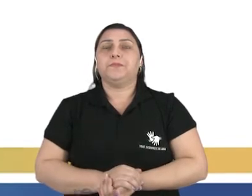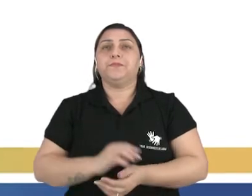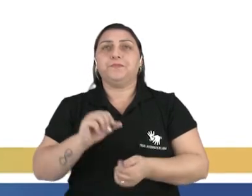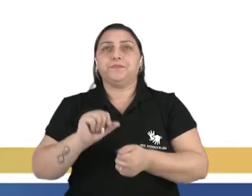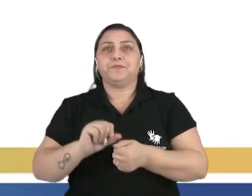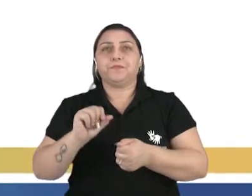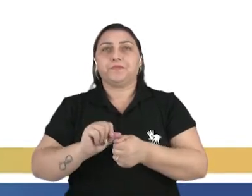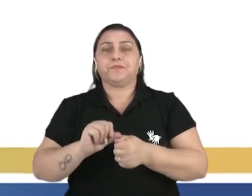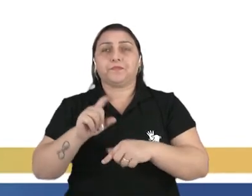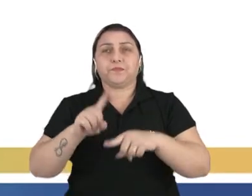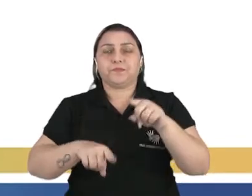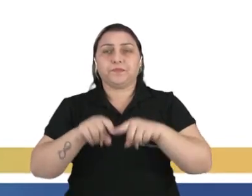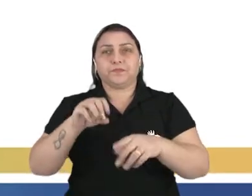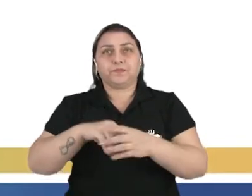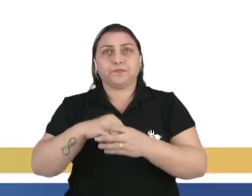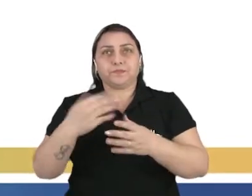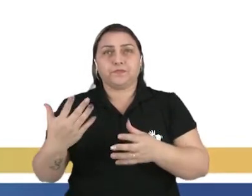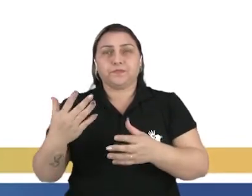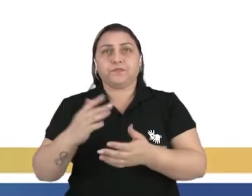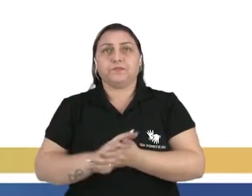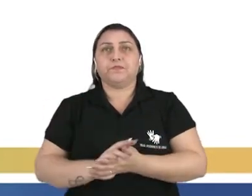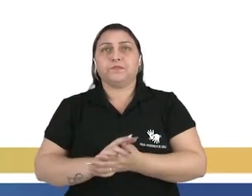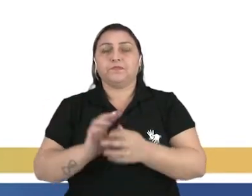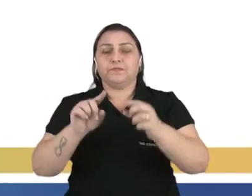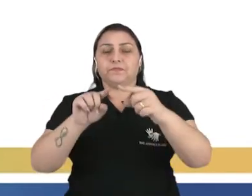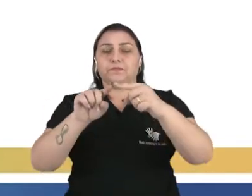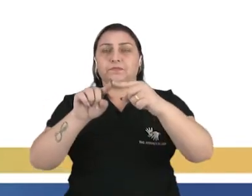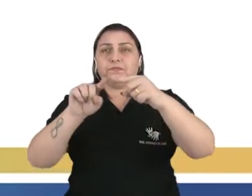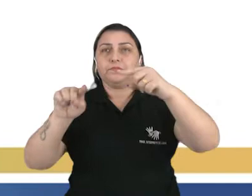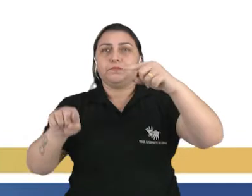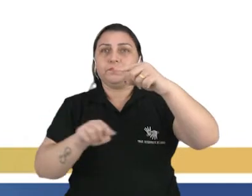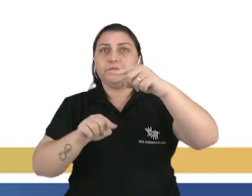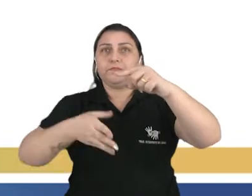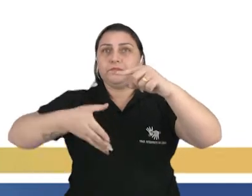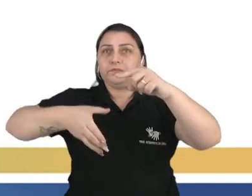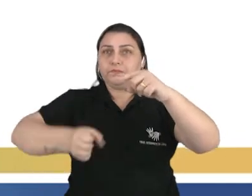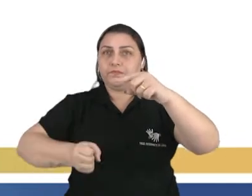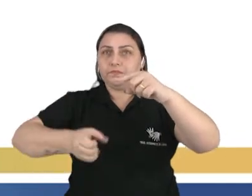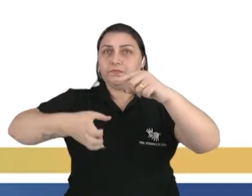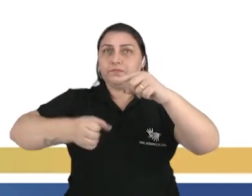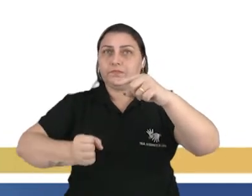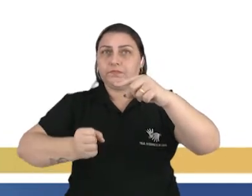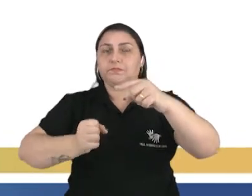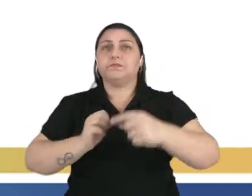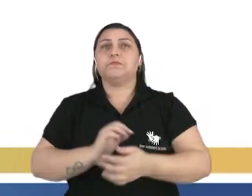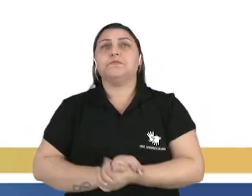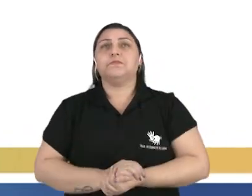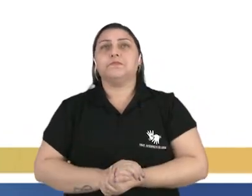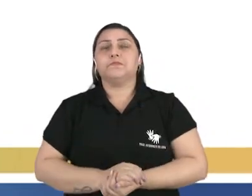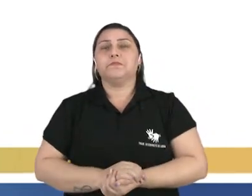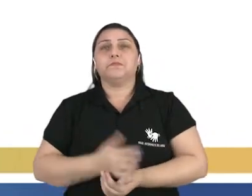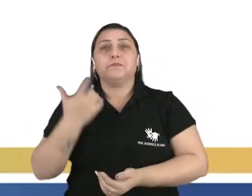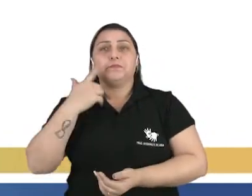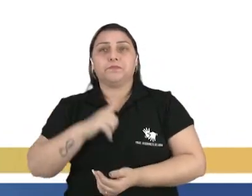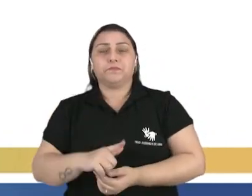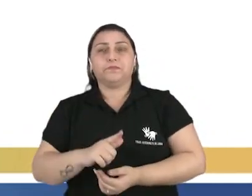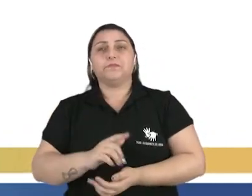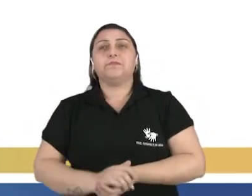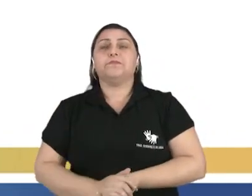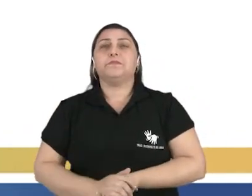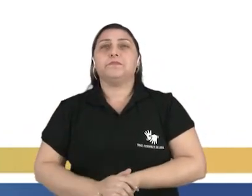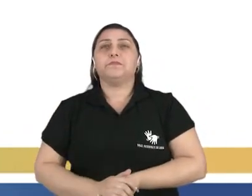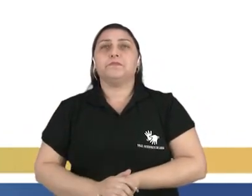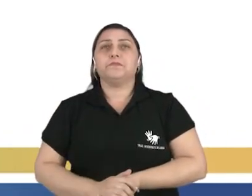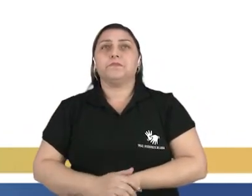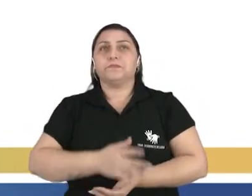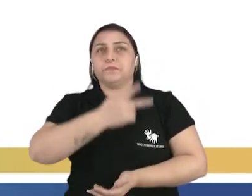feita por um objeto externo, que é esse bichinho aqui, Você tocava aqui fora, e aí você conseguia uma descarga elétrica. Então